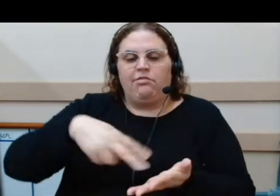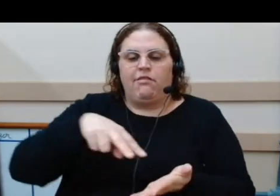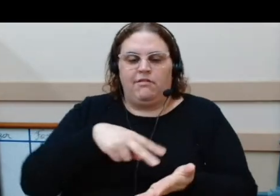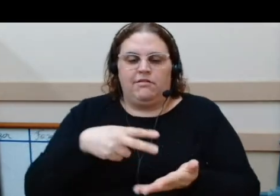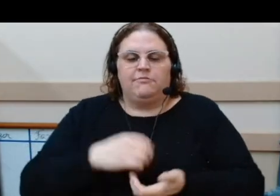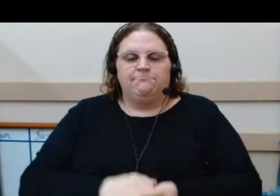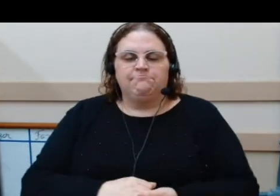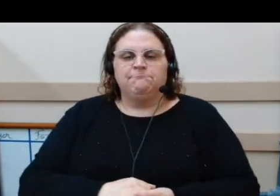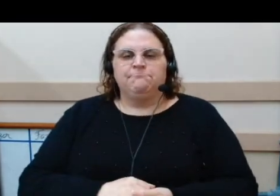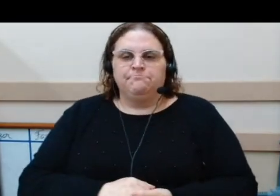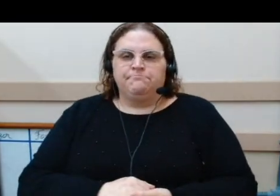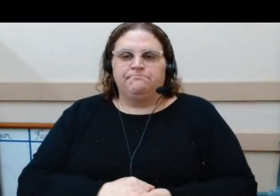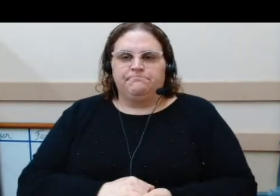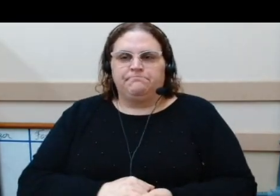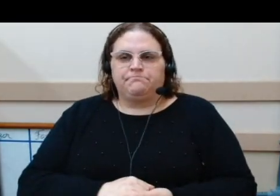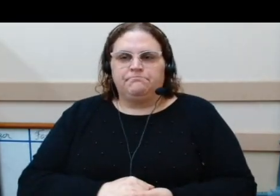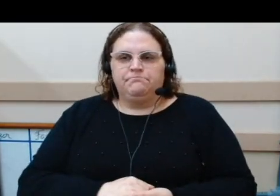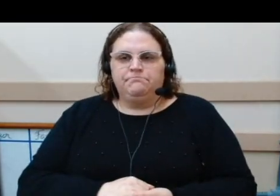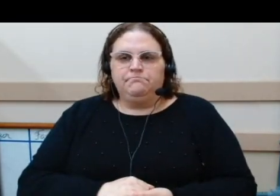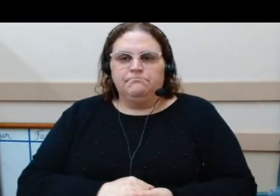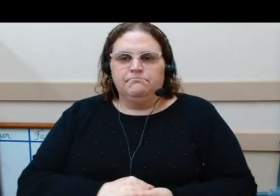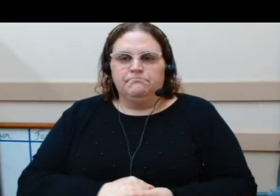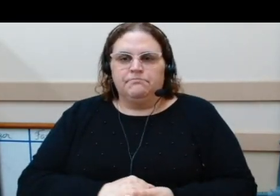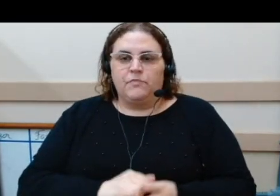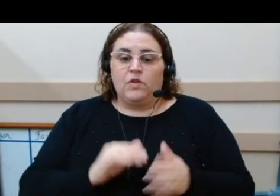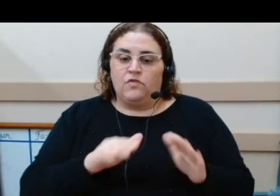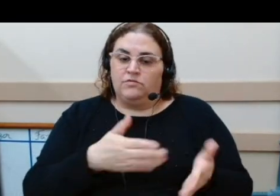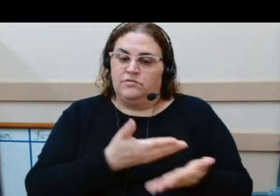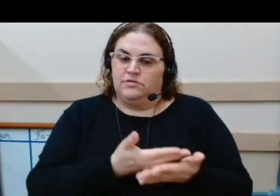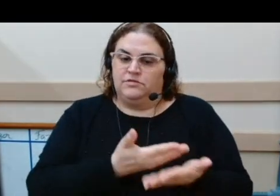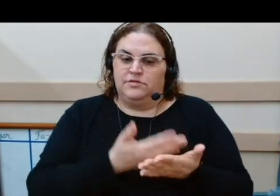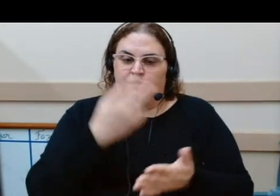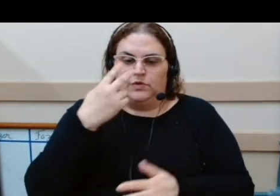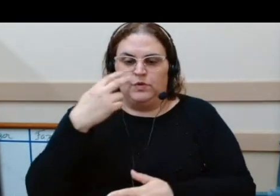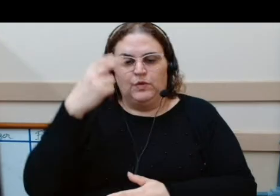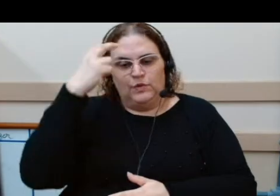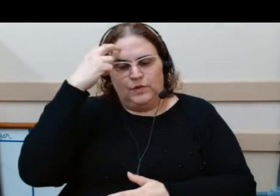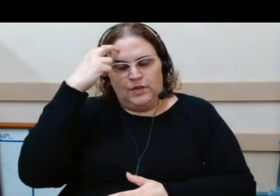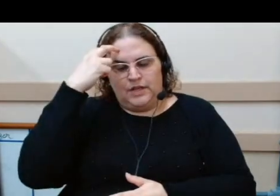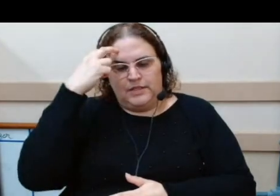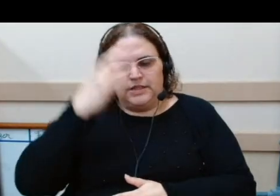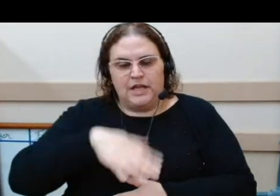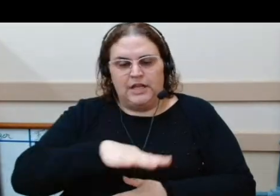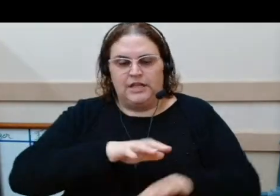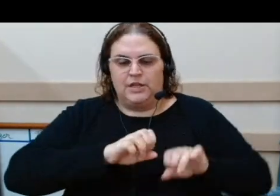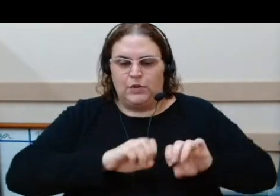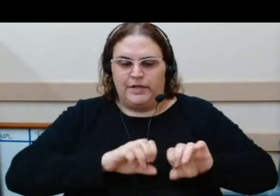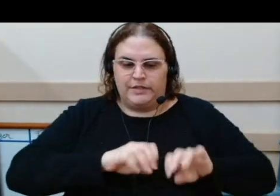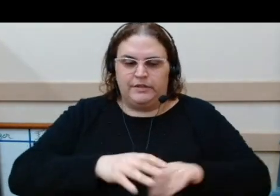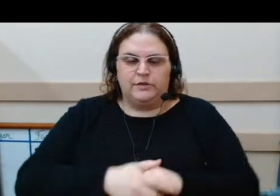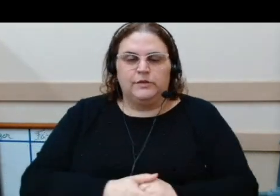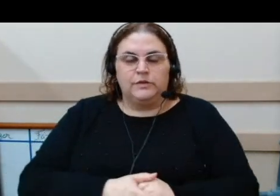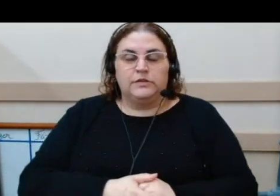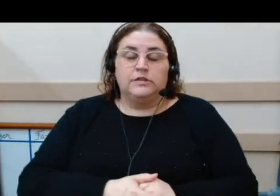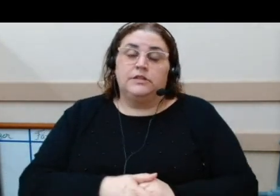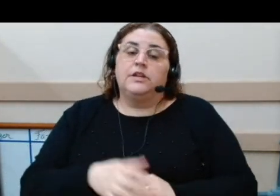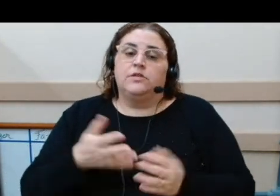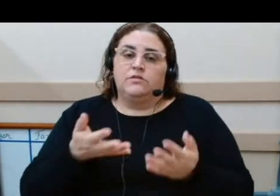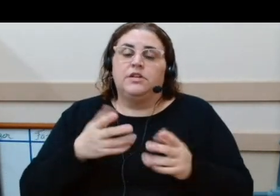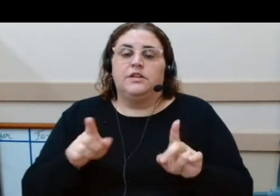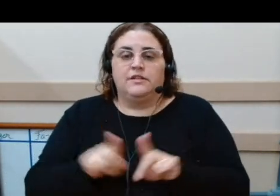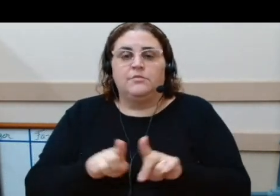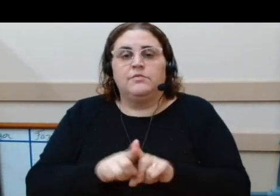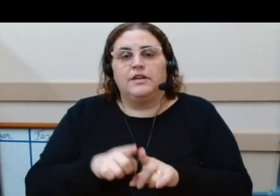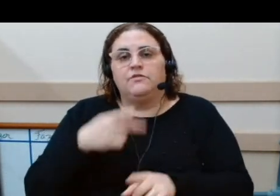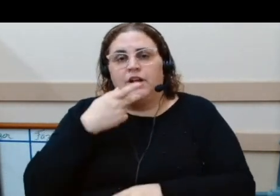né nos estudos culturais aí da educação e e acho que também queria frisar isso lá